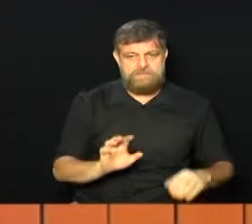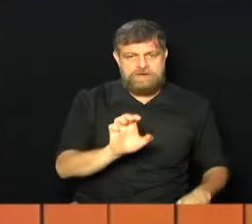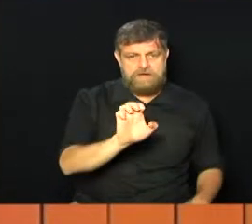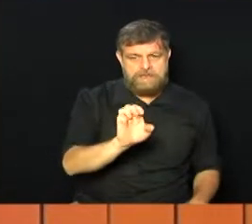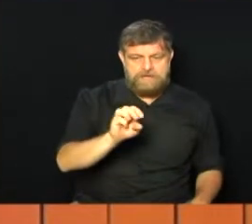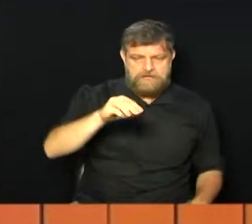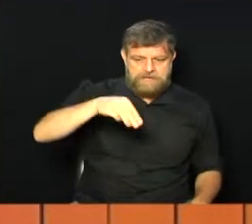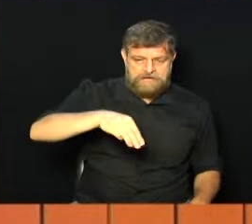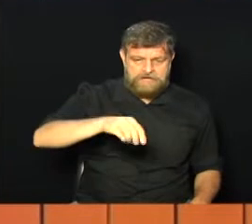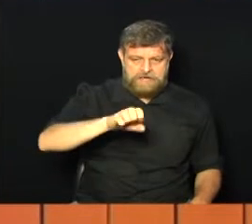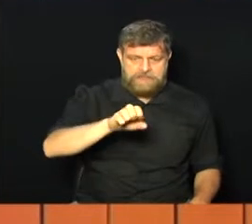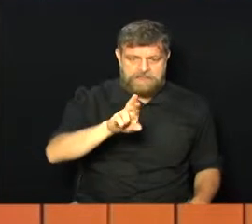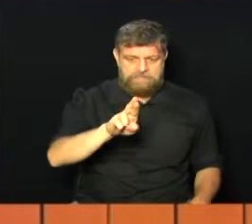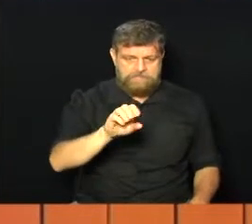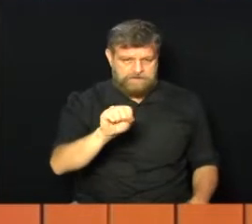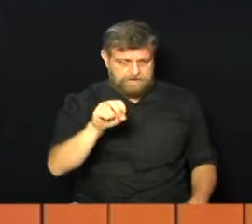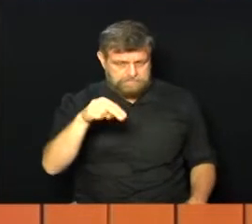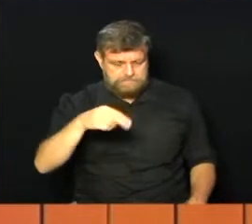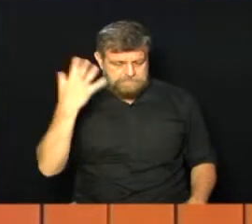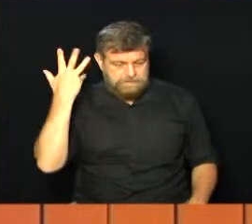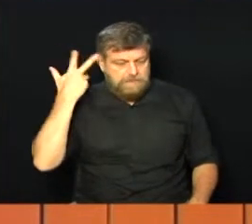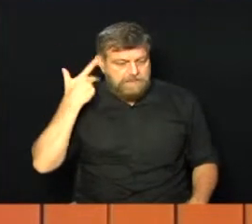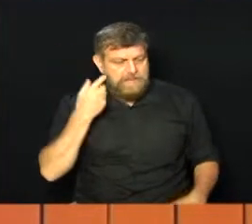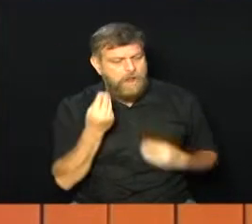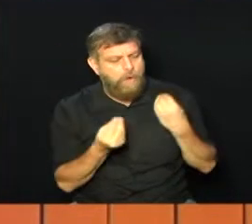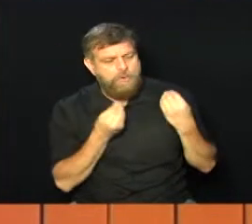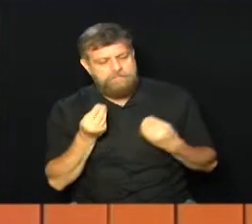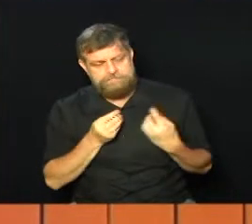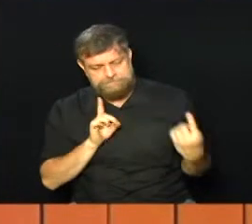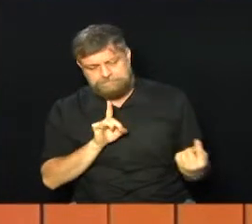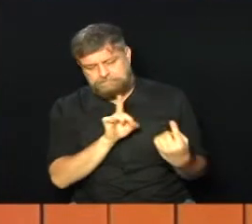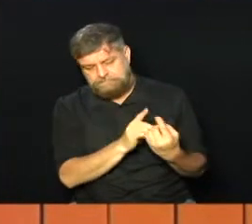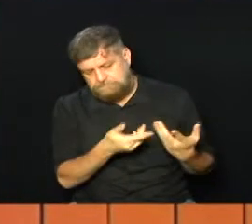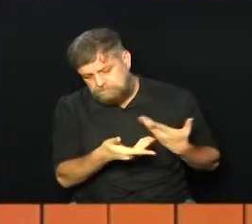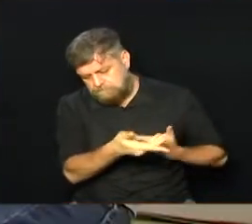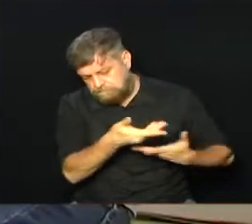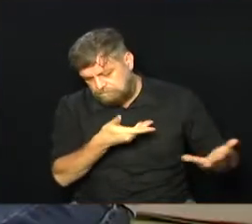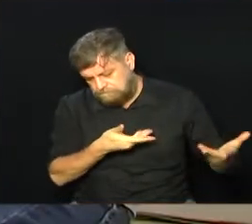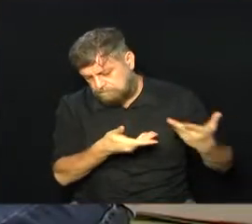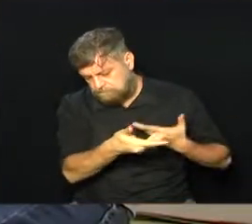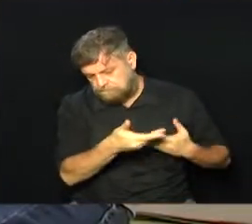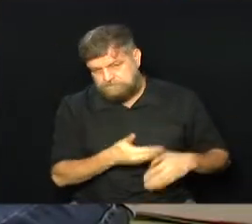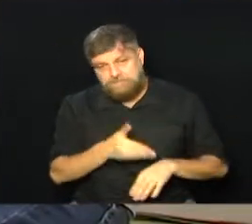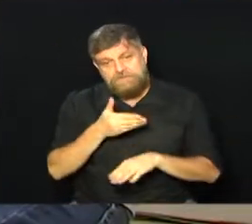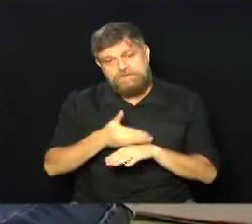treinador, questão de convivência, relacionamento, treinamentos?